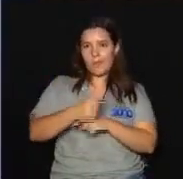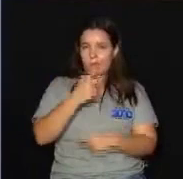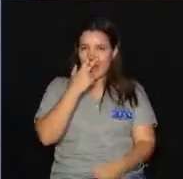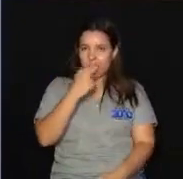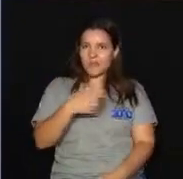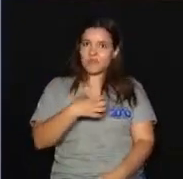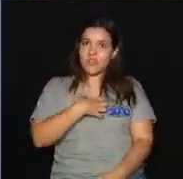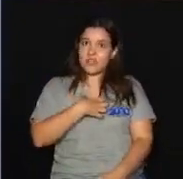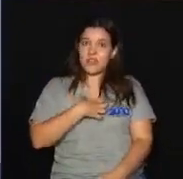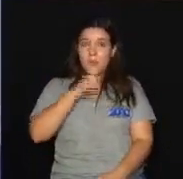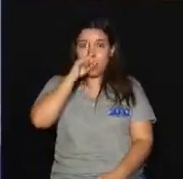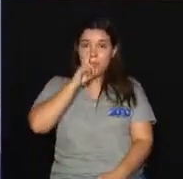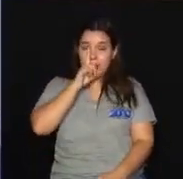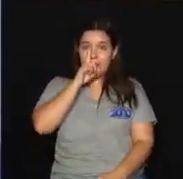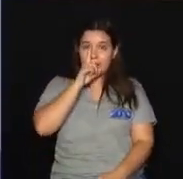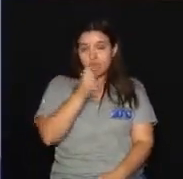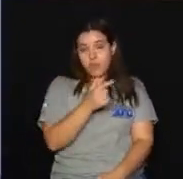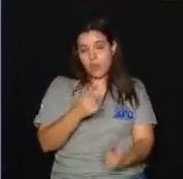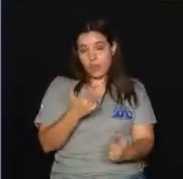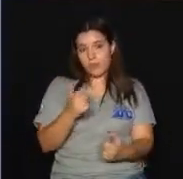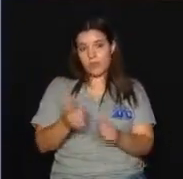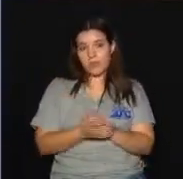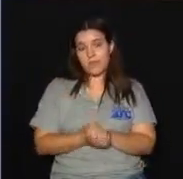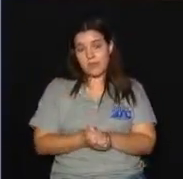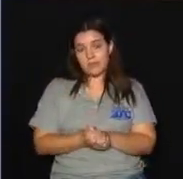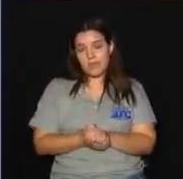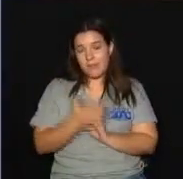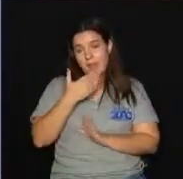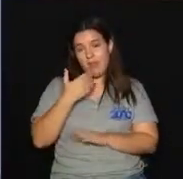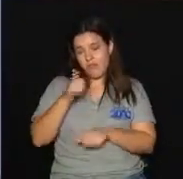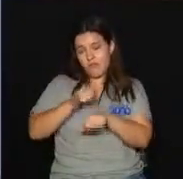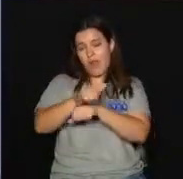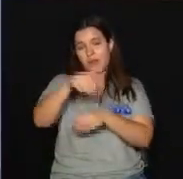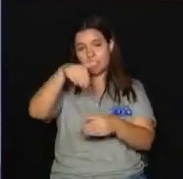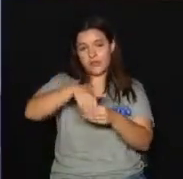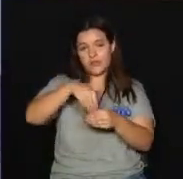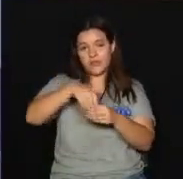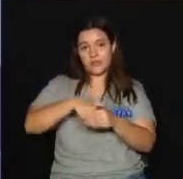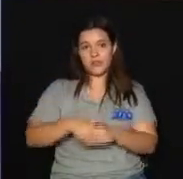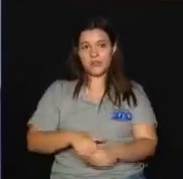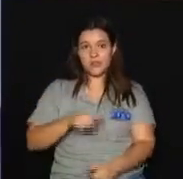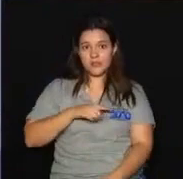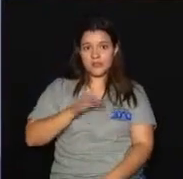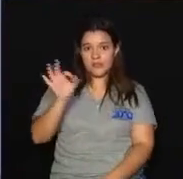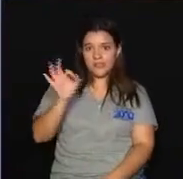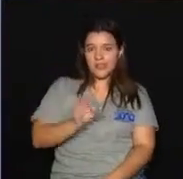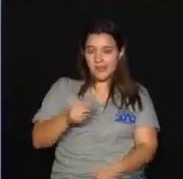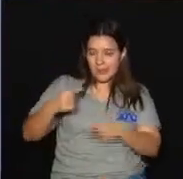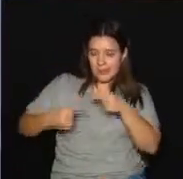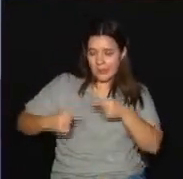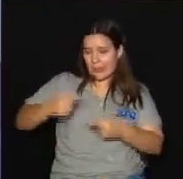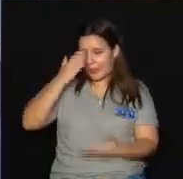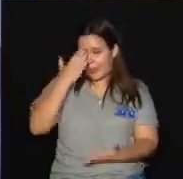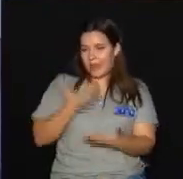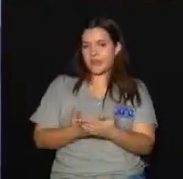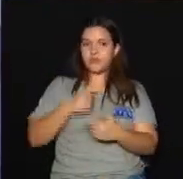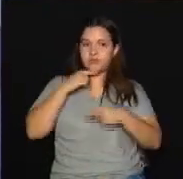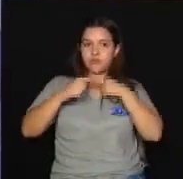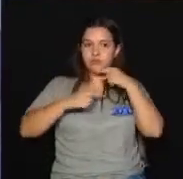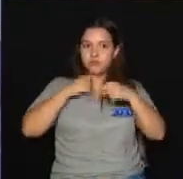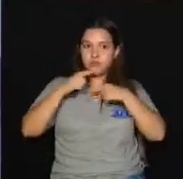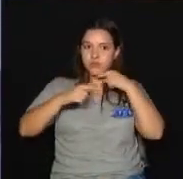risco ir votar e acabou não votando. Também há uma parcela da população que tem um certo desencanto com a política e nós temos